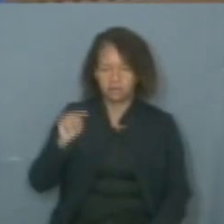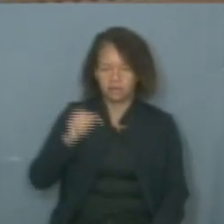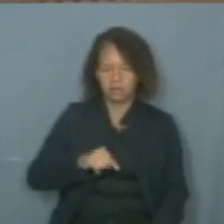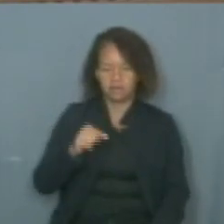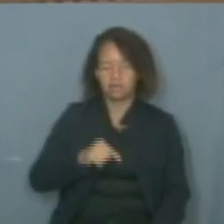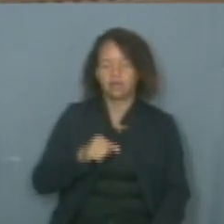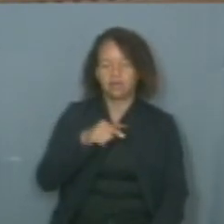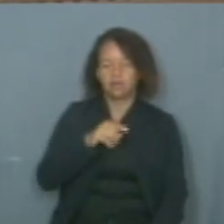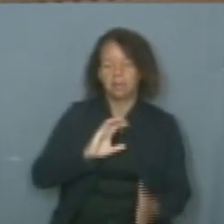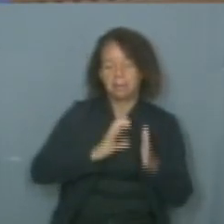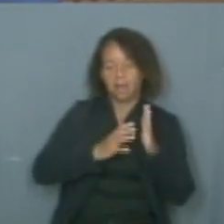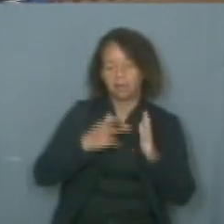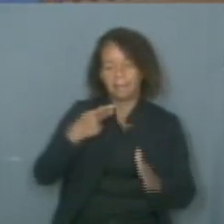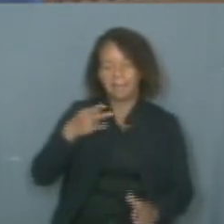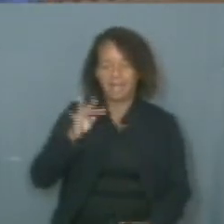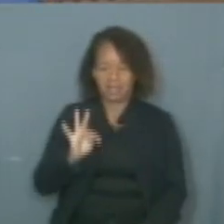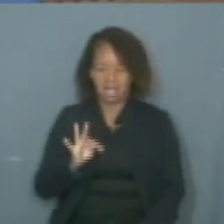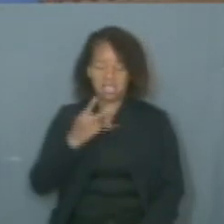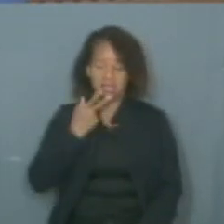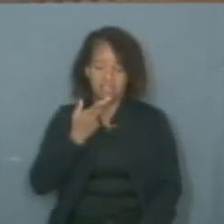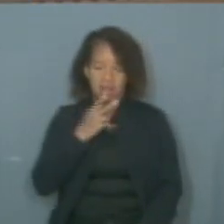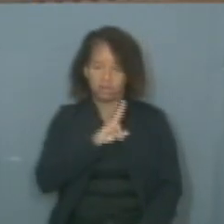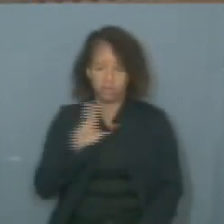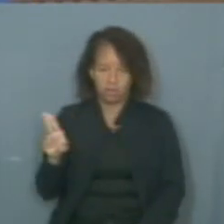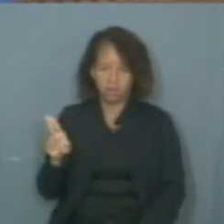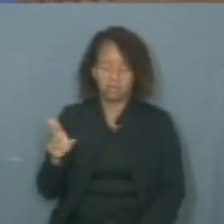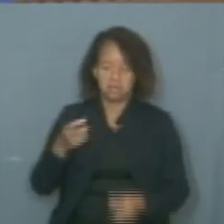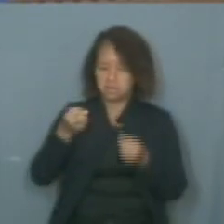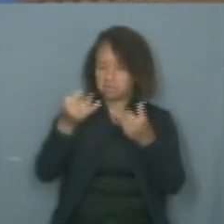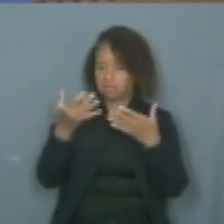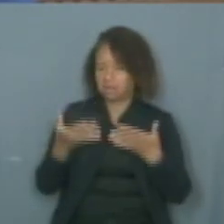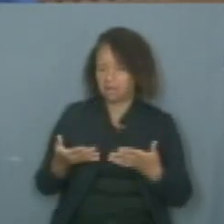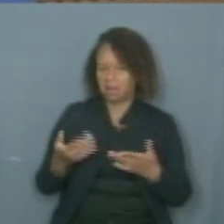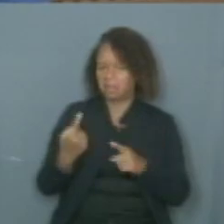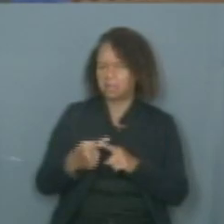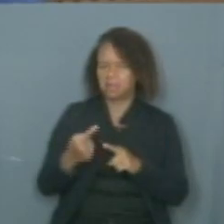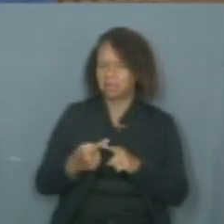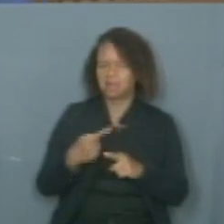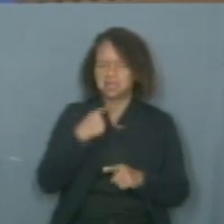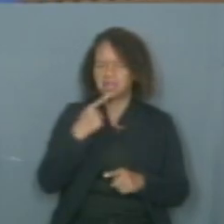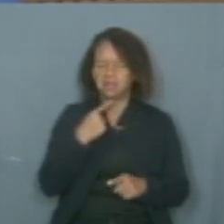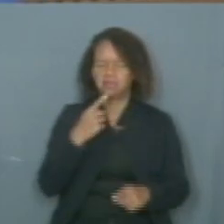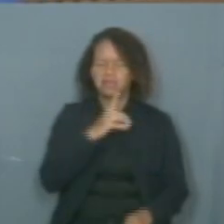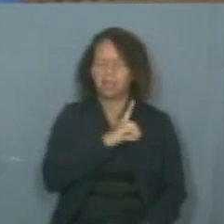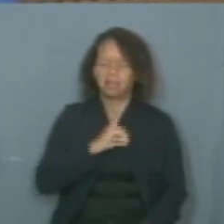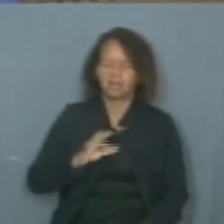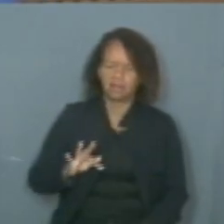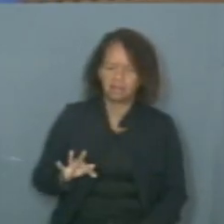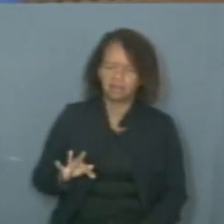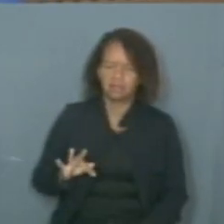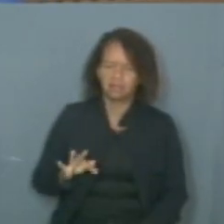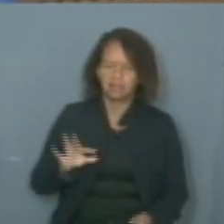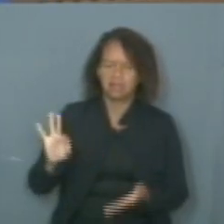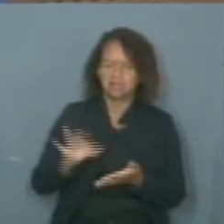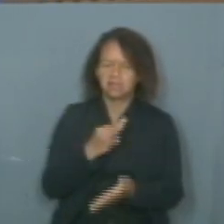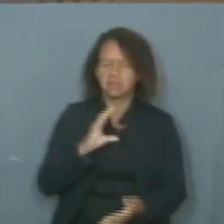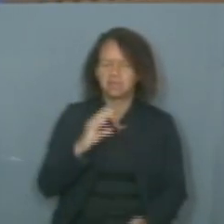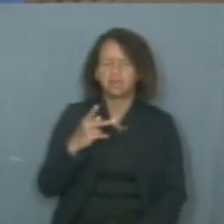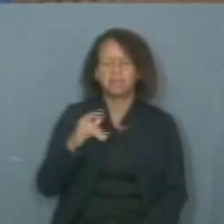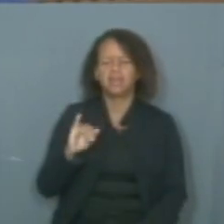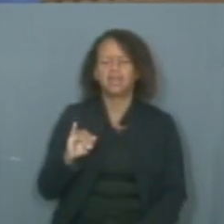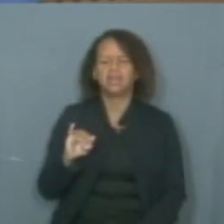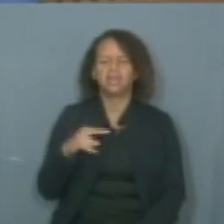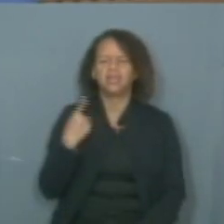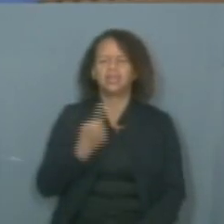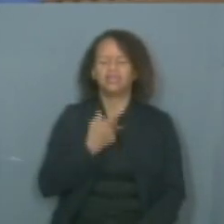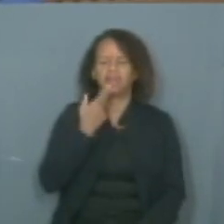partido aqui do PT quiser falar em nome do partido para se justificar, por que será que nenhum deputado assinou a CPI, que